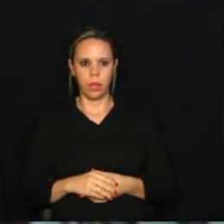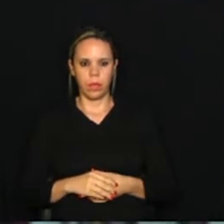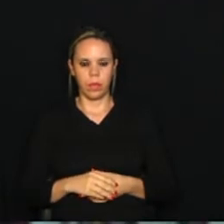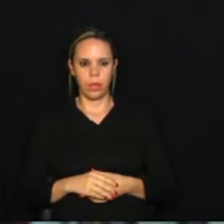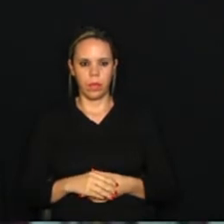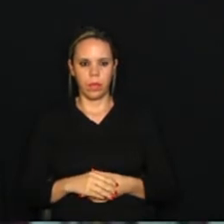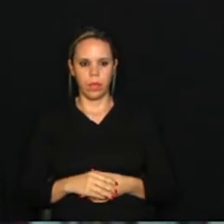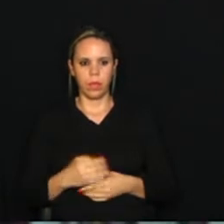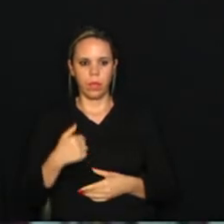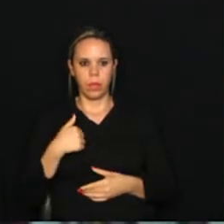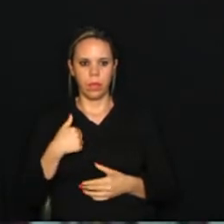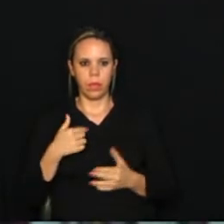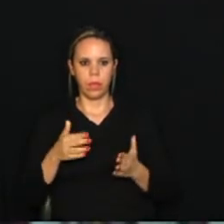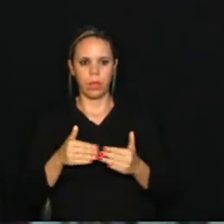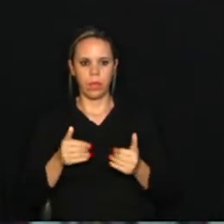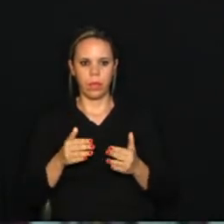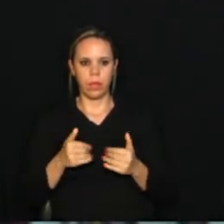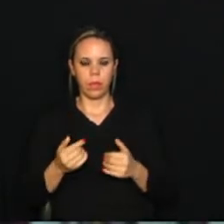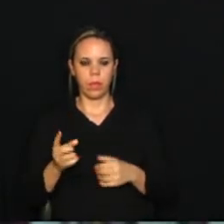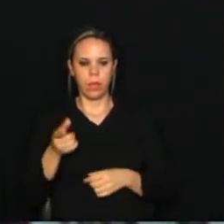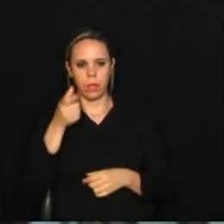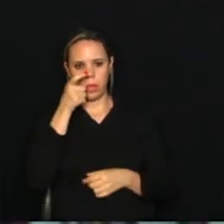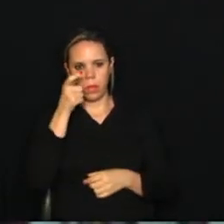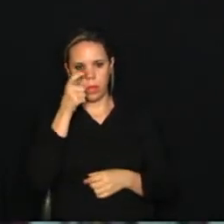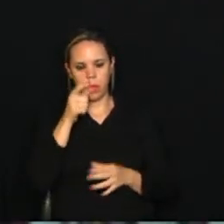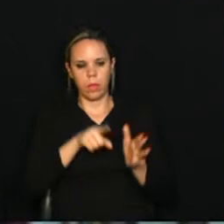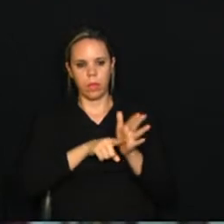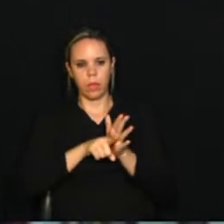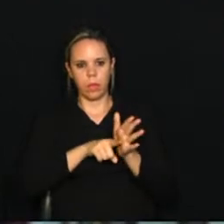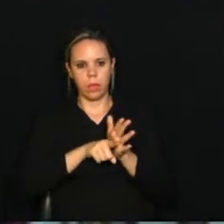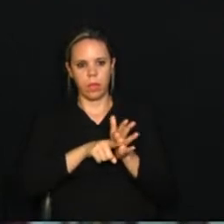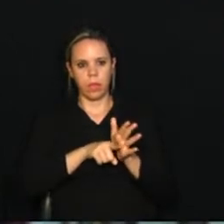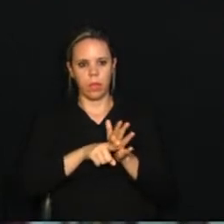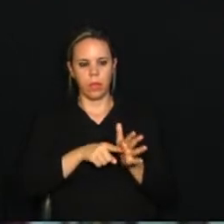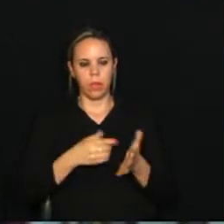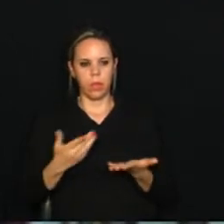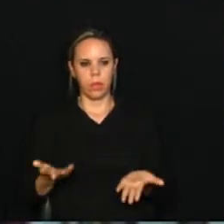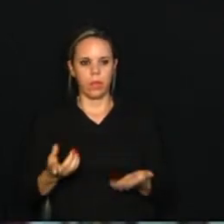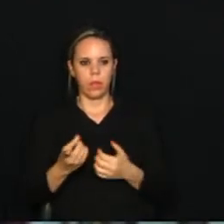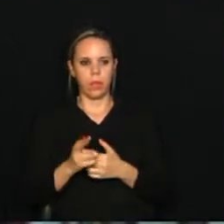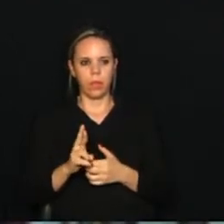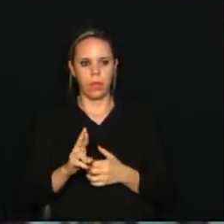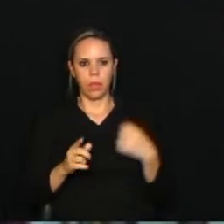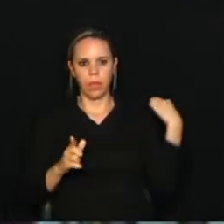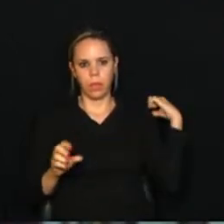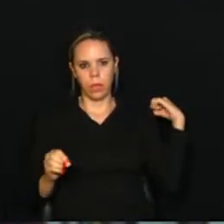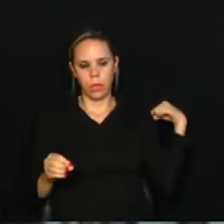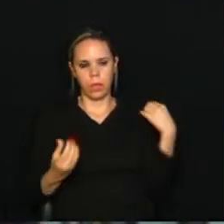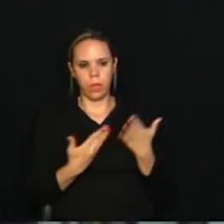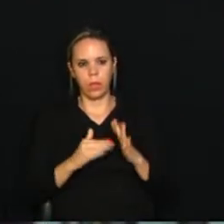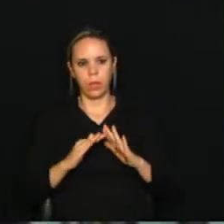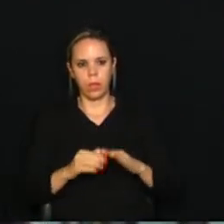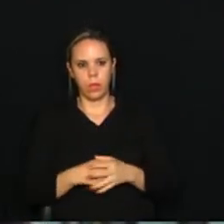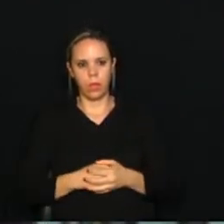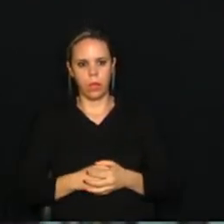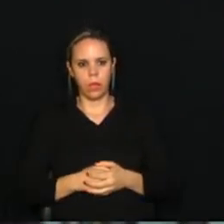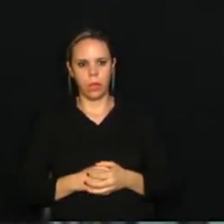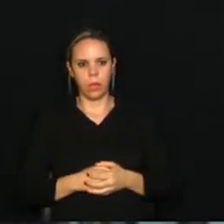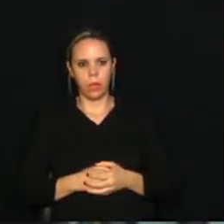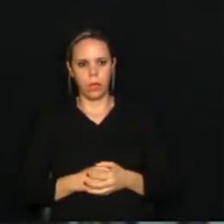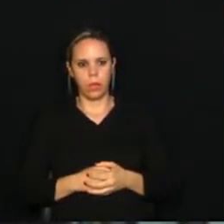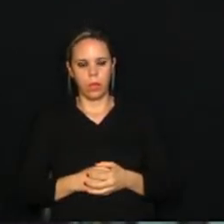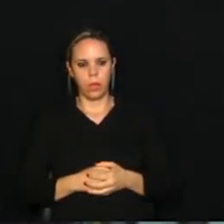E eu pedi, quando eu vi esses dados, doutor Rodrigo, que eu pedi por escola.